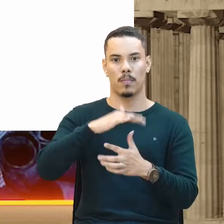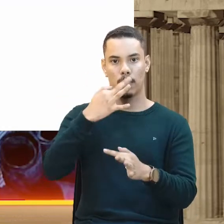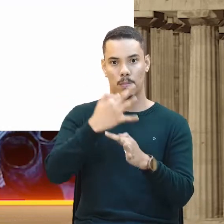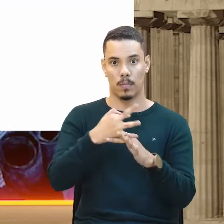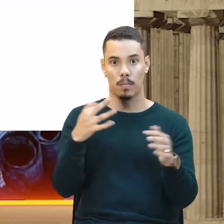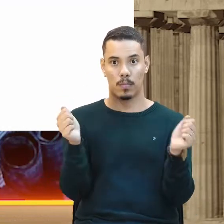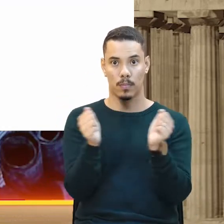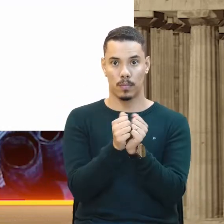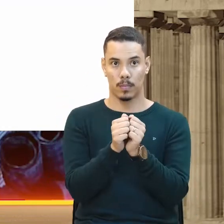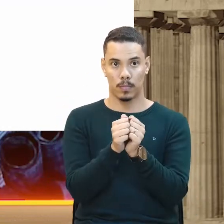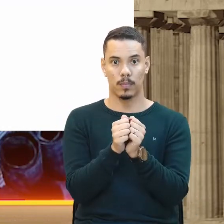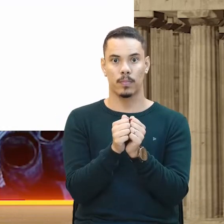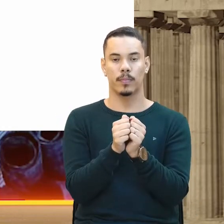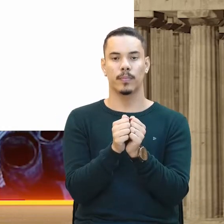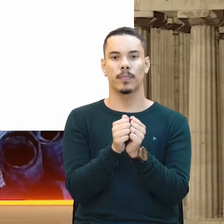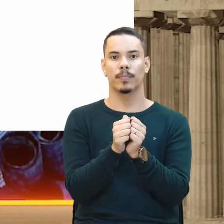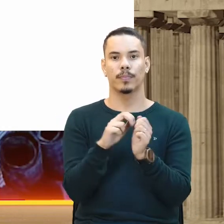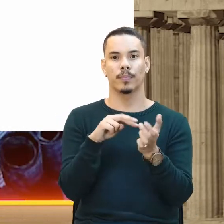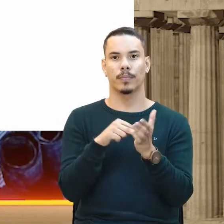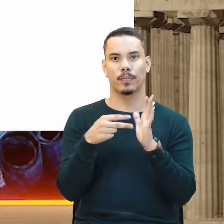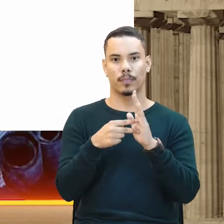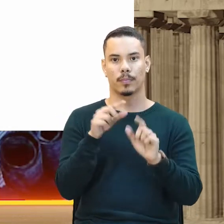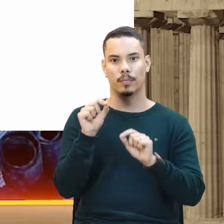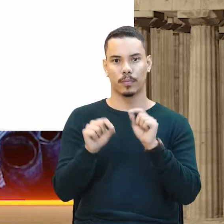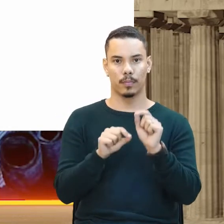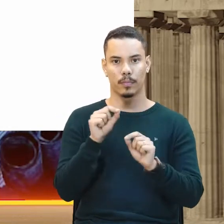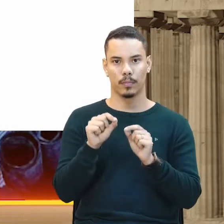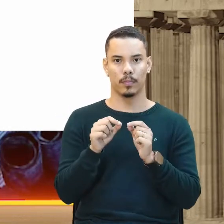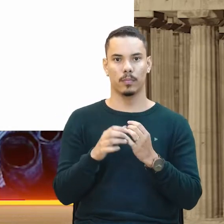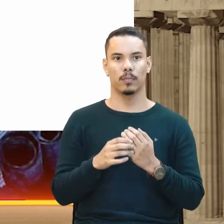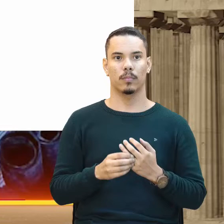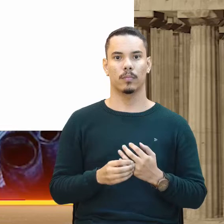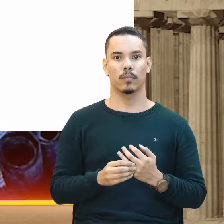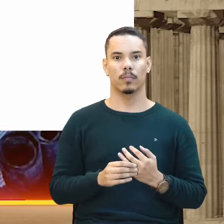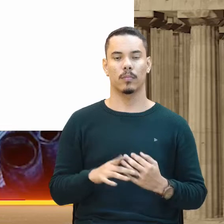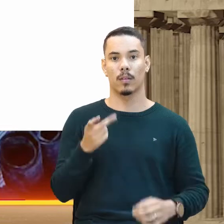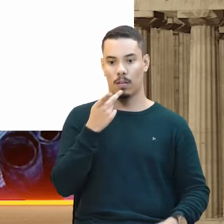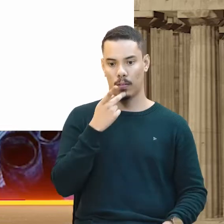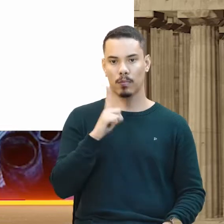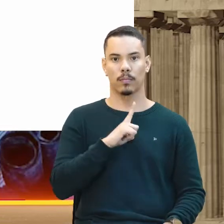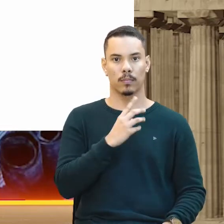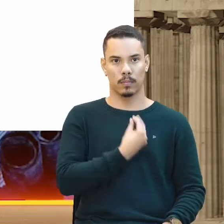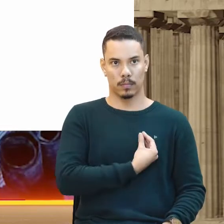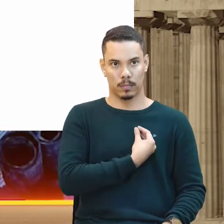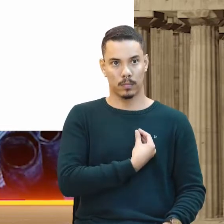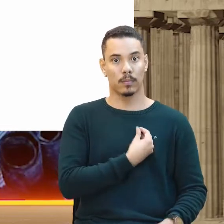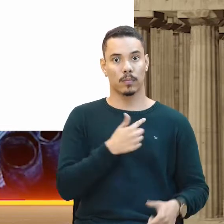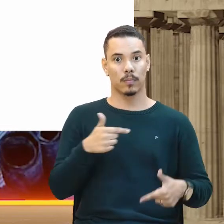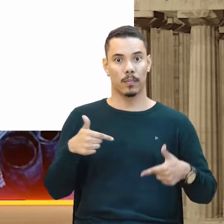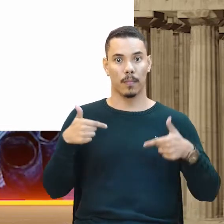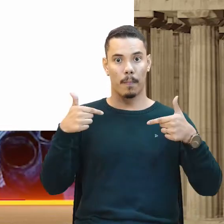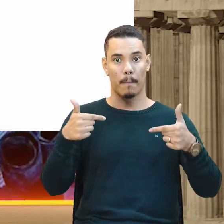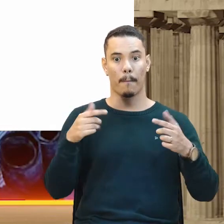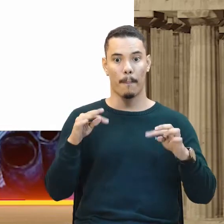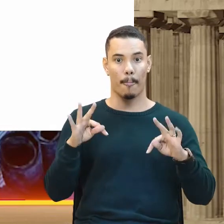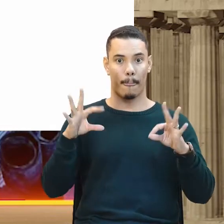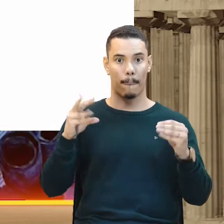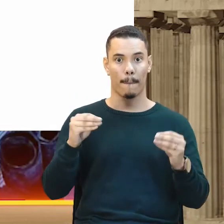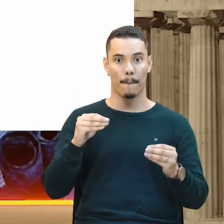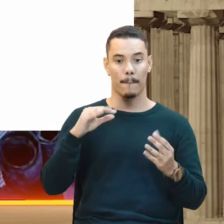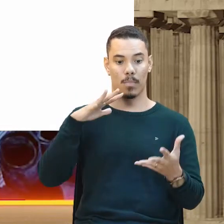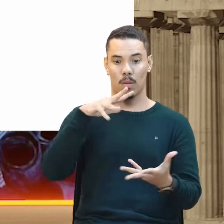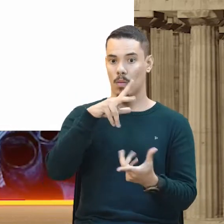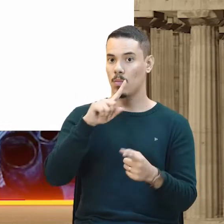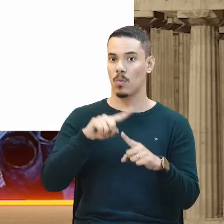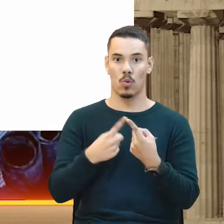lá na obra Metafísica, ele vai dizer que existe um motor imóvel que move todo o universo, mas ele não